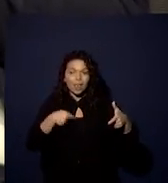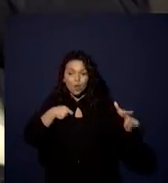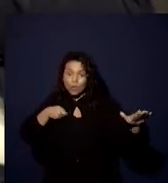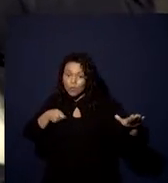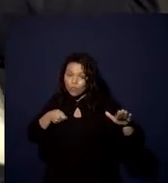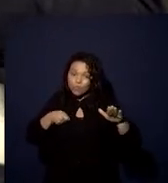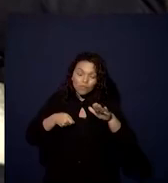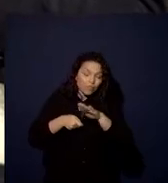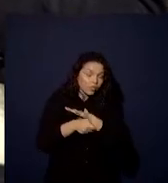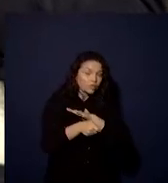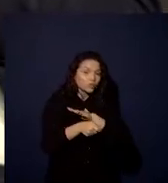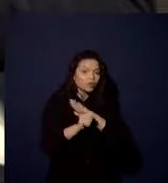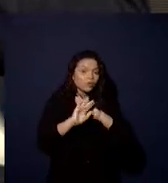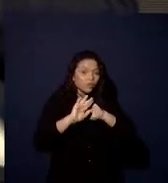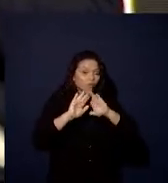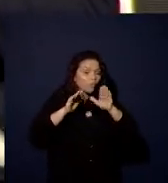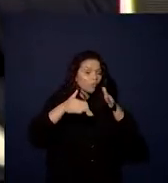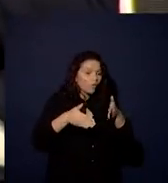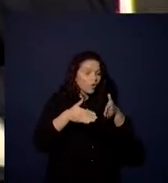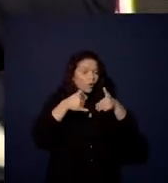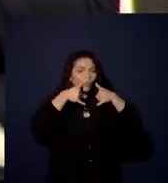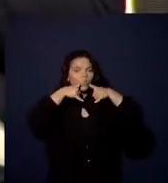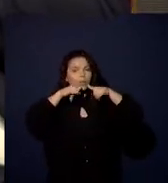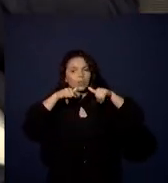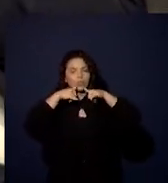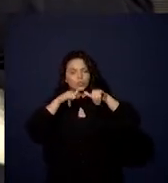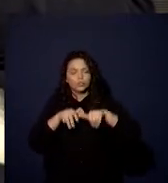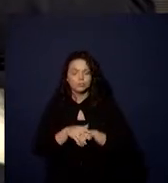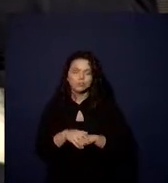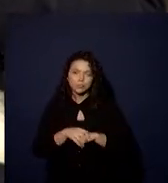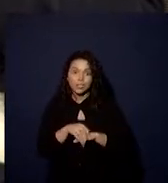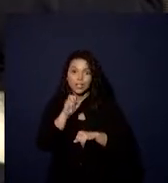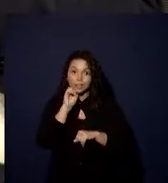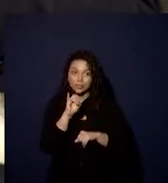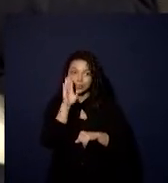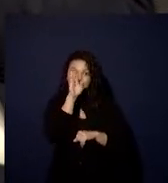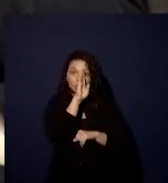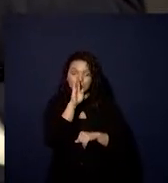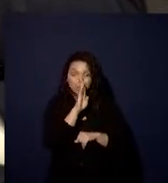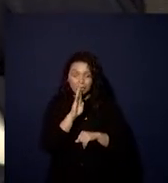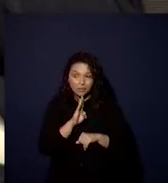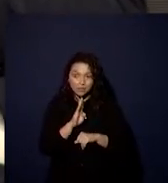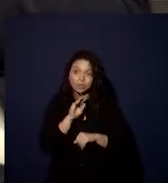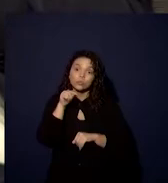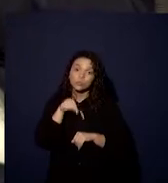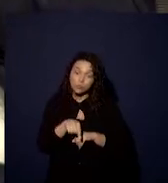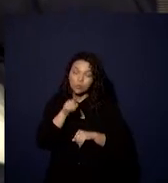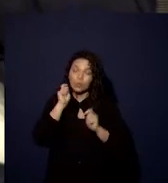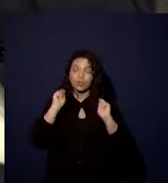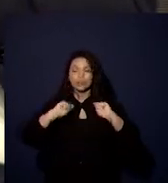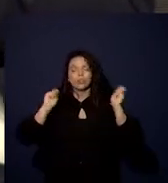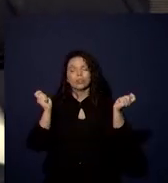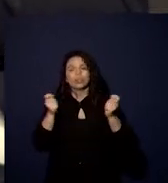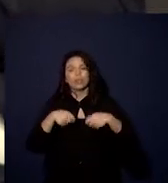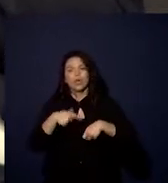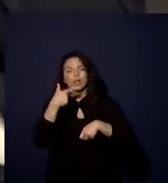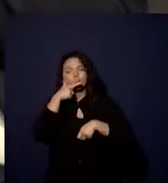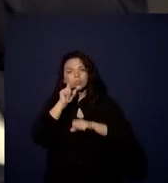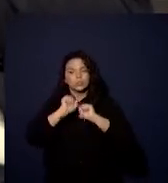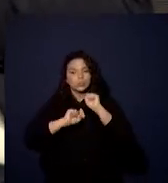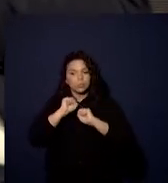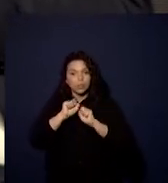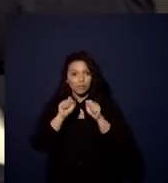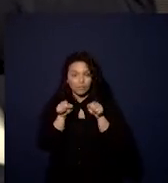de intensivos em energia então se o Brasil deveria ser um local de uma empresa